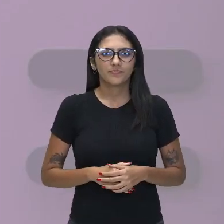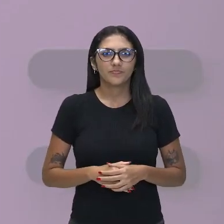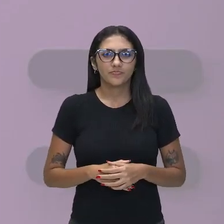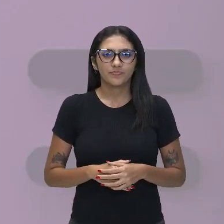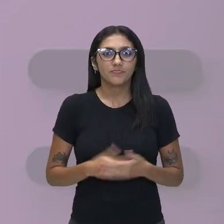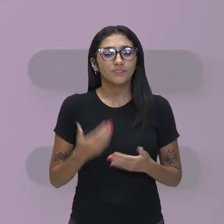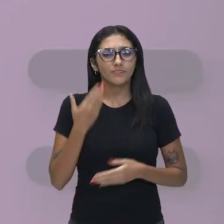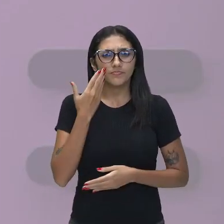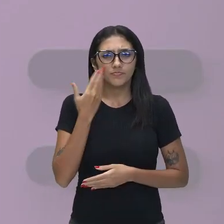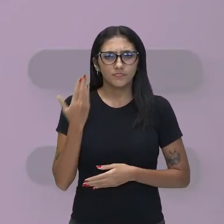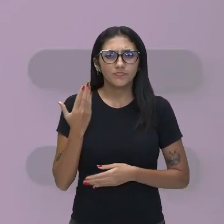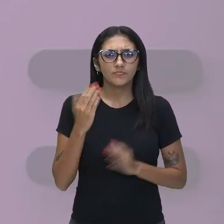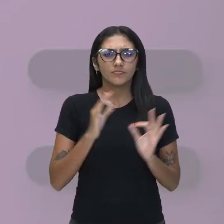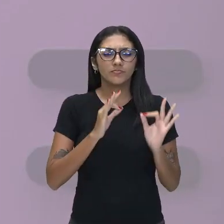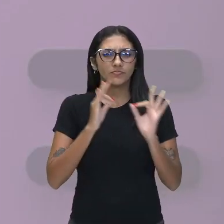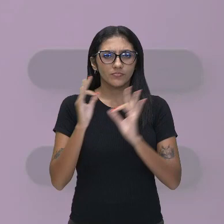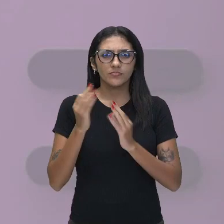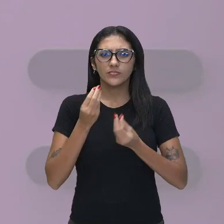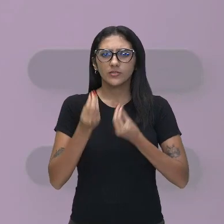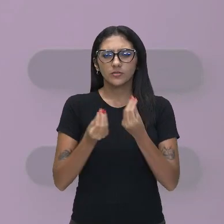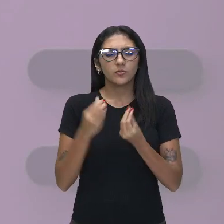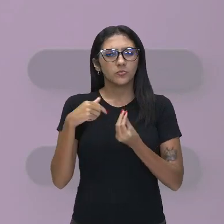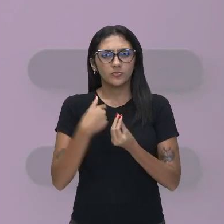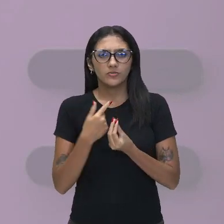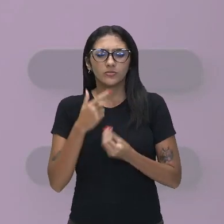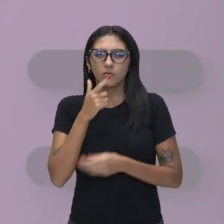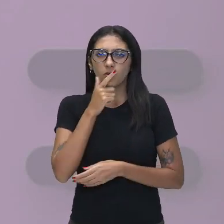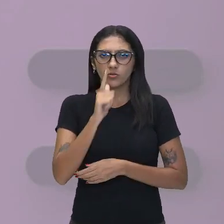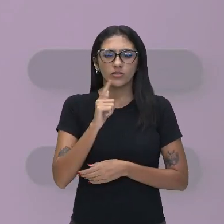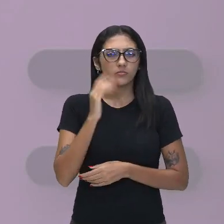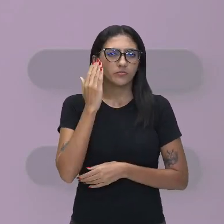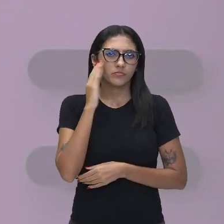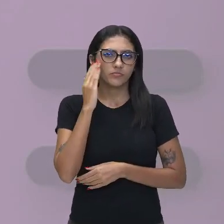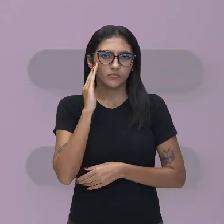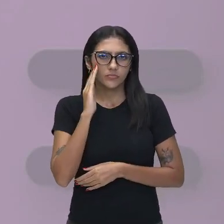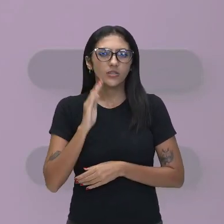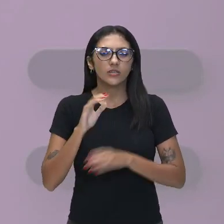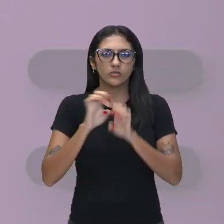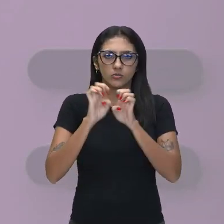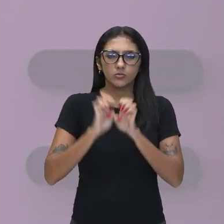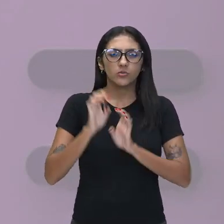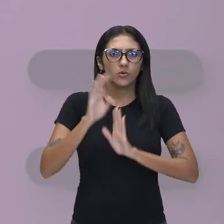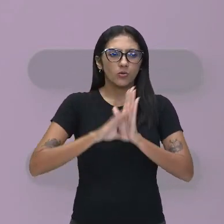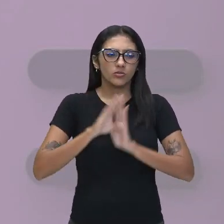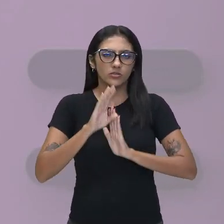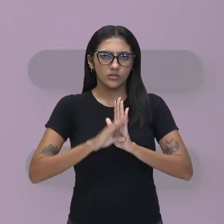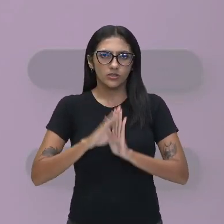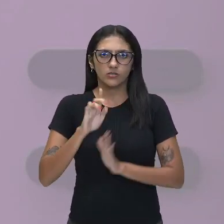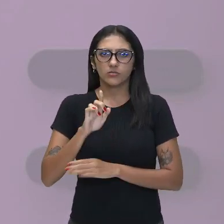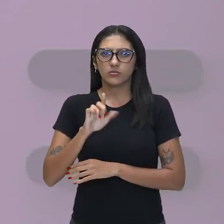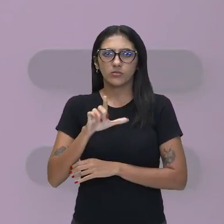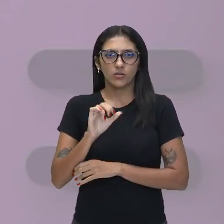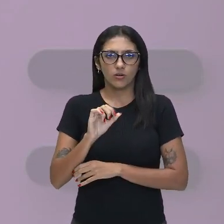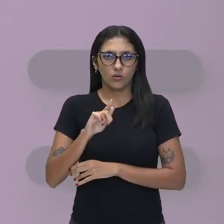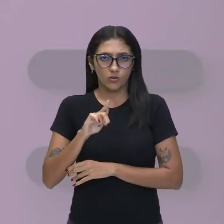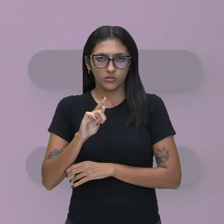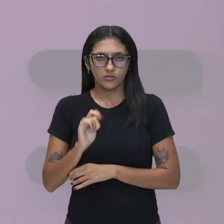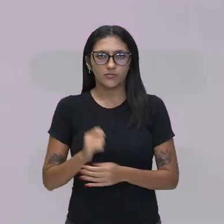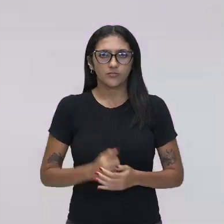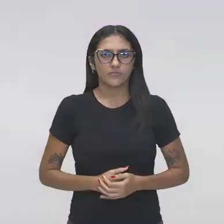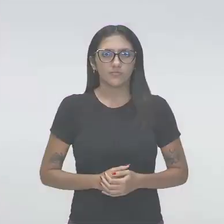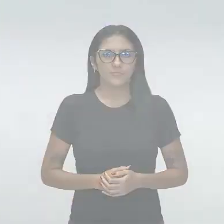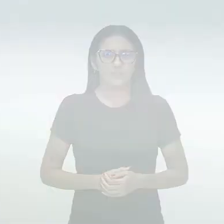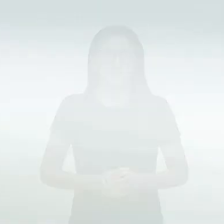Então vamos ver como que a gente consegue aplicar esses conceitos de logaritmos em questões? Vamos